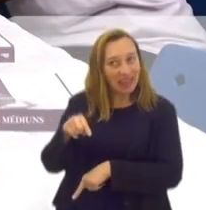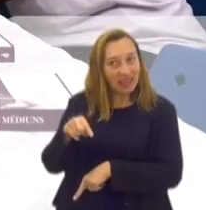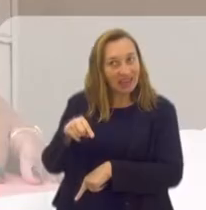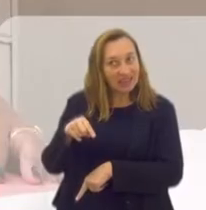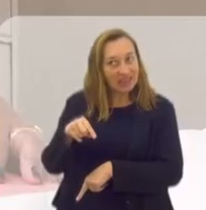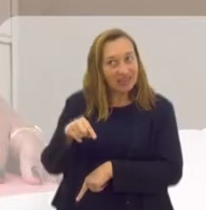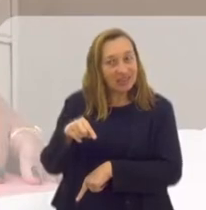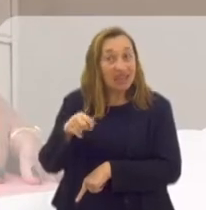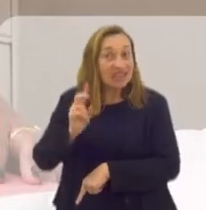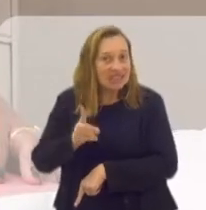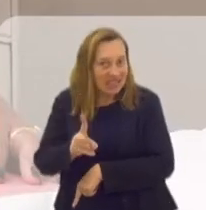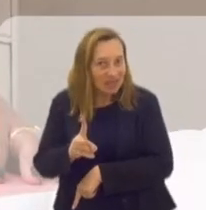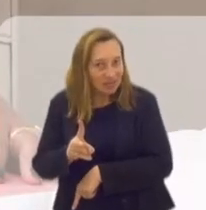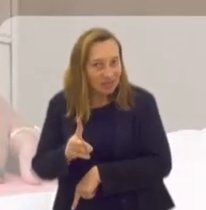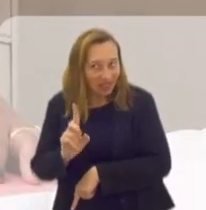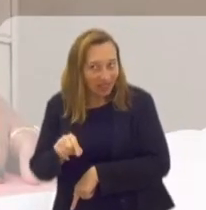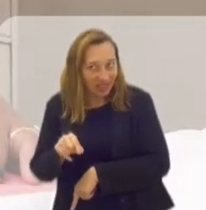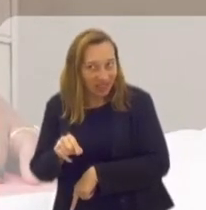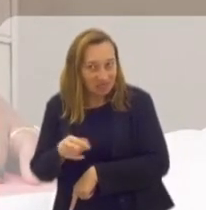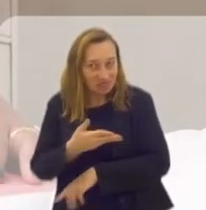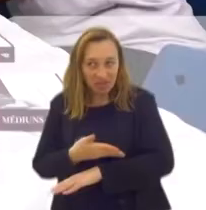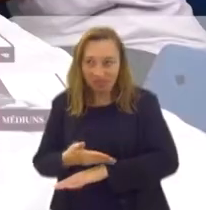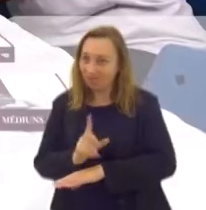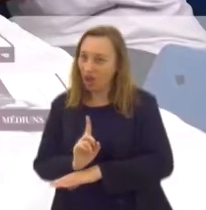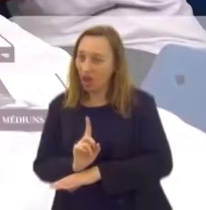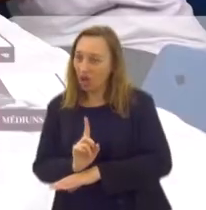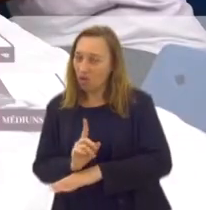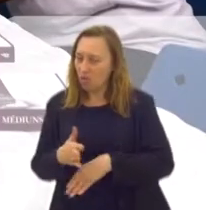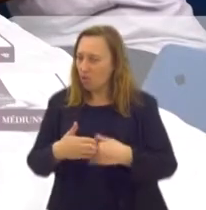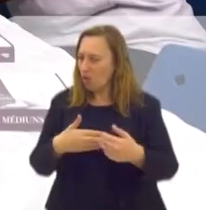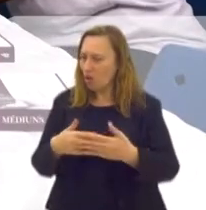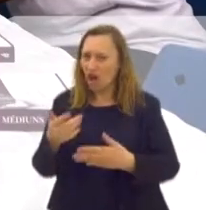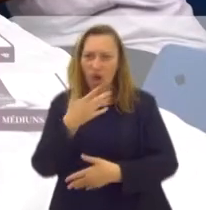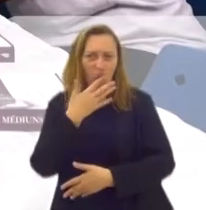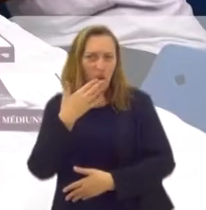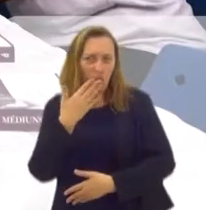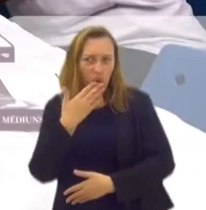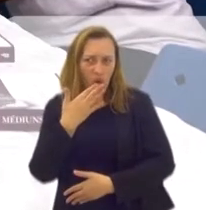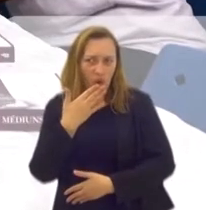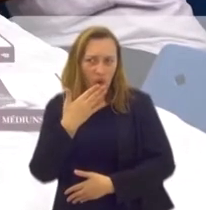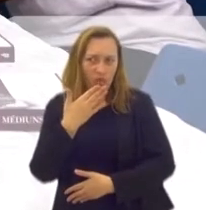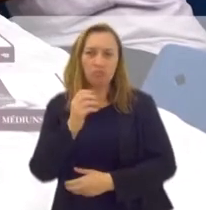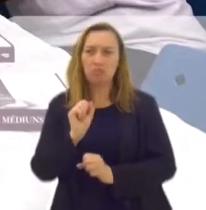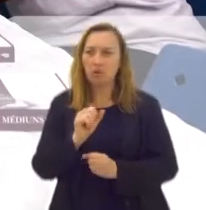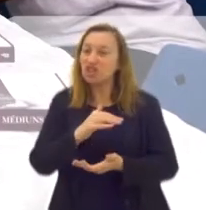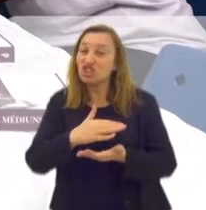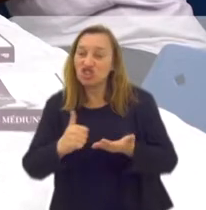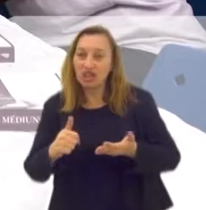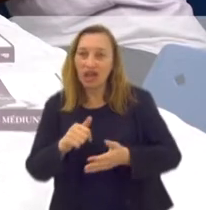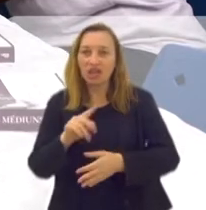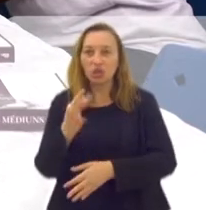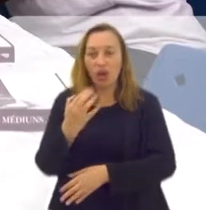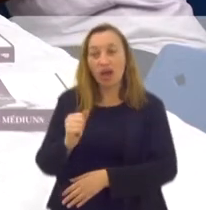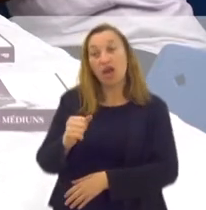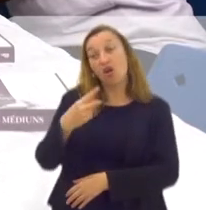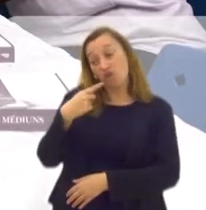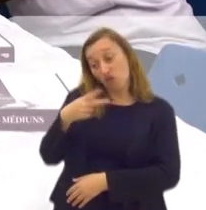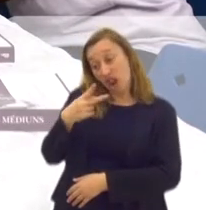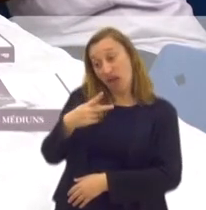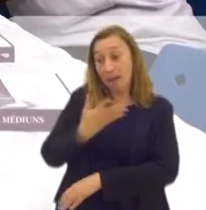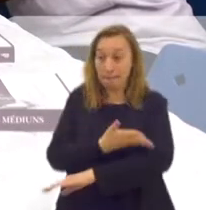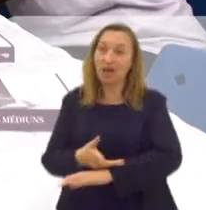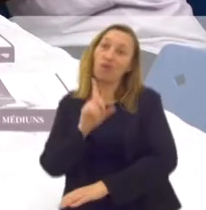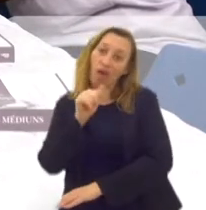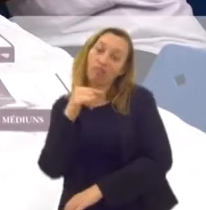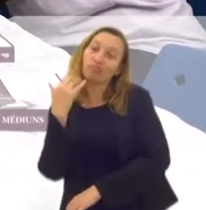né? A toalha é sempre branca. Não. Não? Pode ser qualquer cor, pode ser sem Certo. toalha. Vou dizer que o branco é